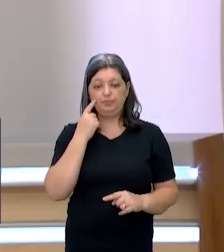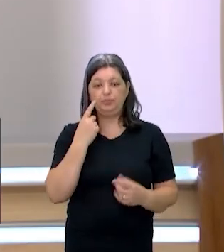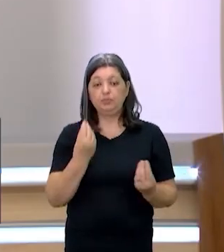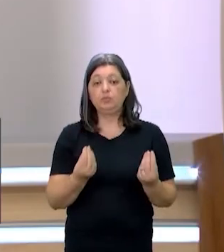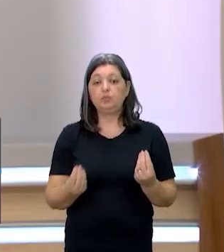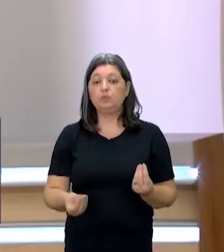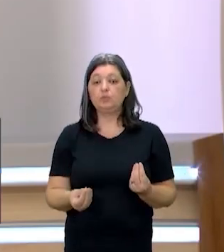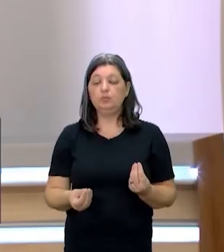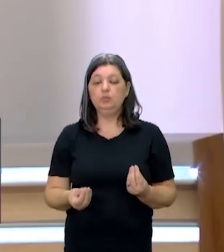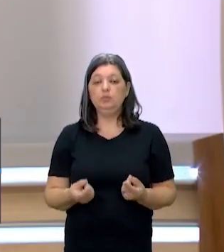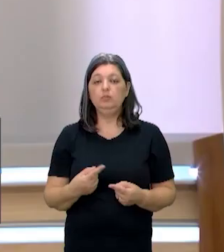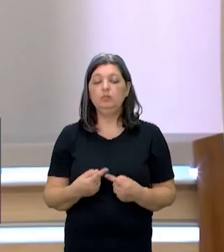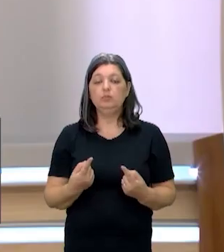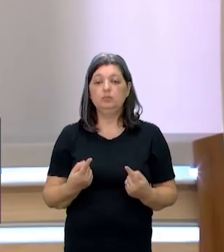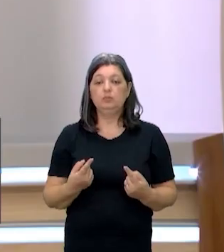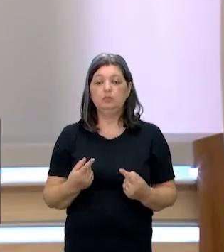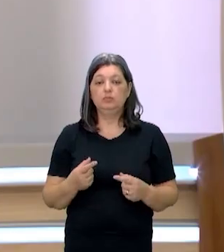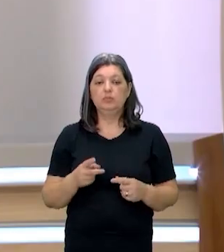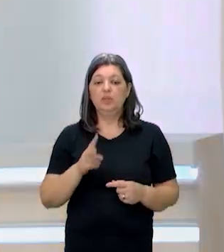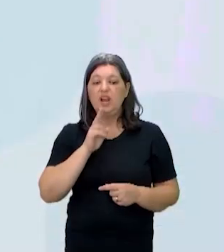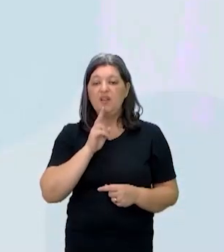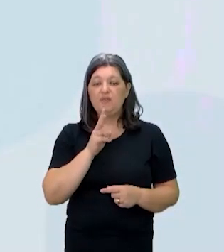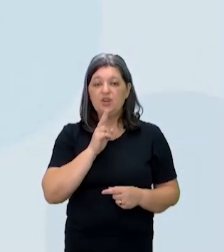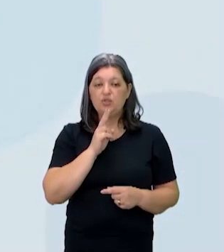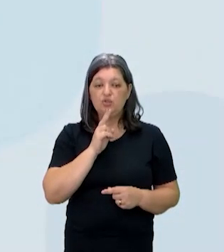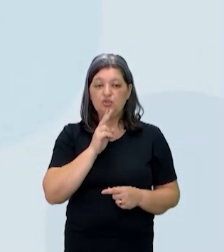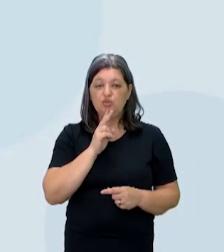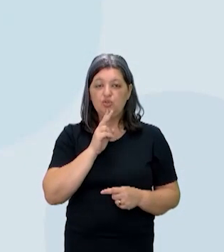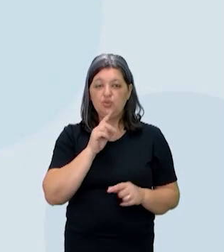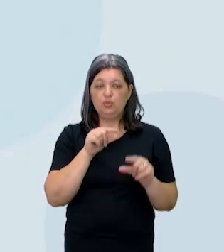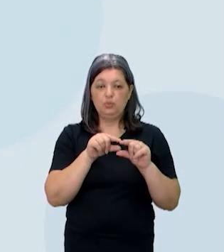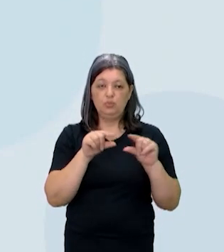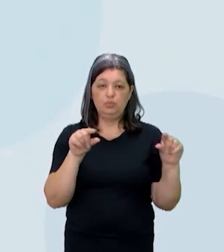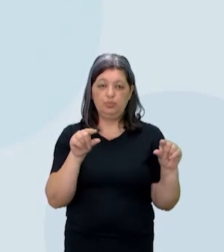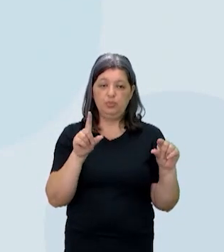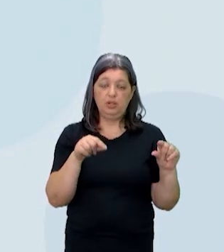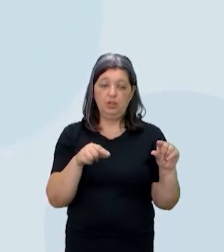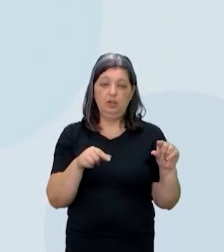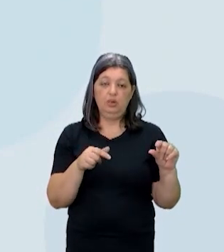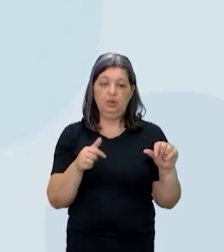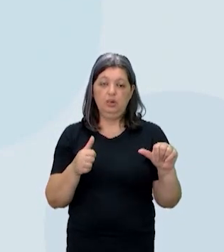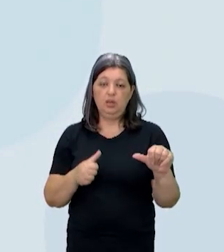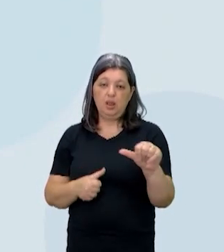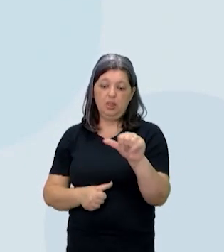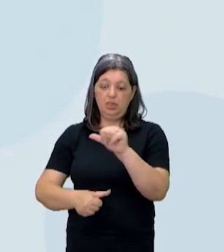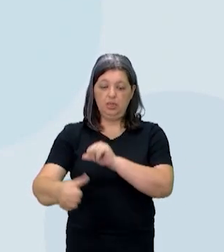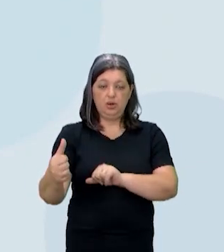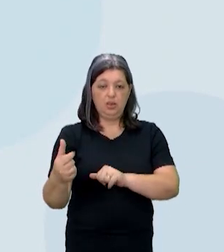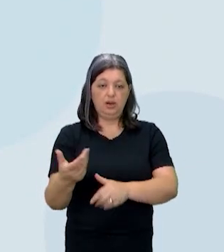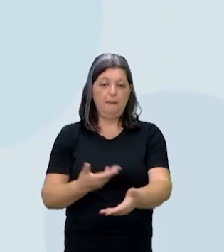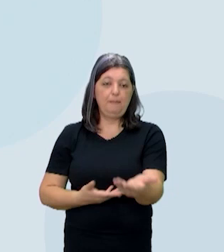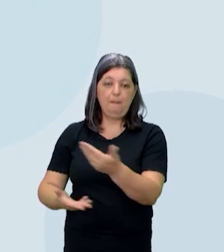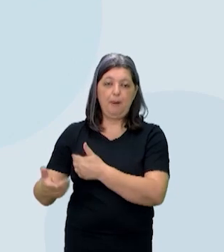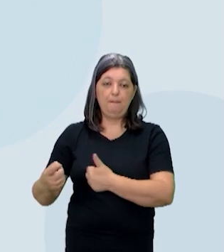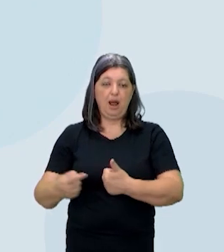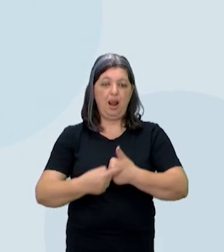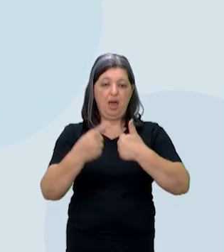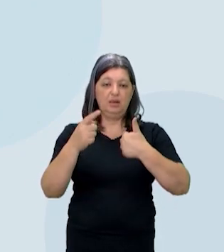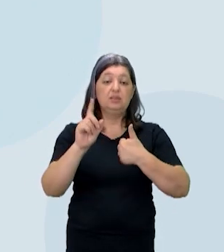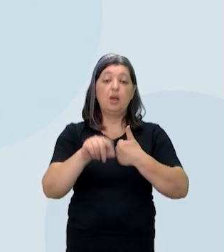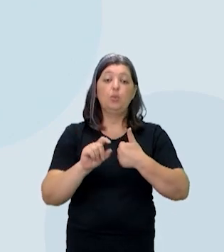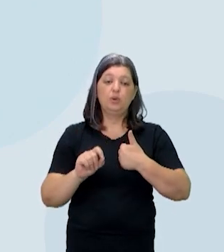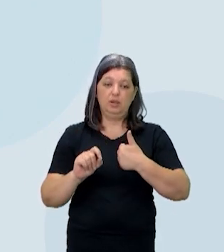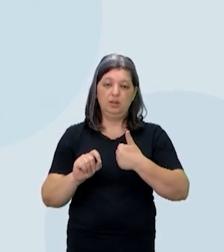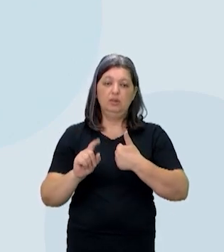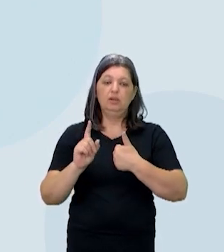onde. Ele coloca lá no verdinho, vamos voltar lá para a tela. Na era do troco likes. Então, esse troco likes, ele está